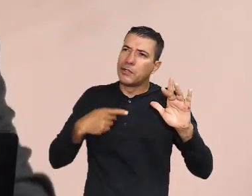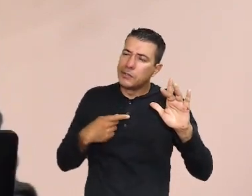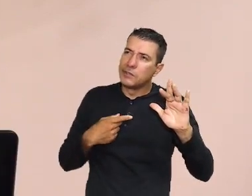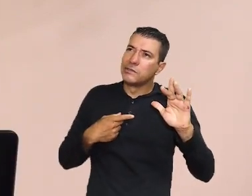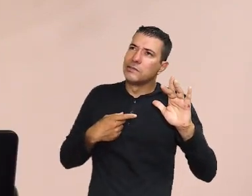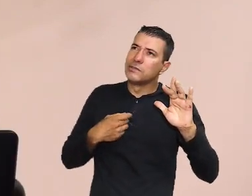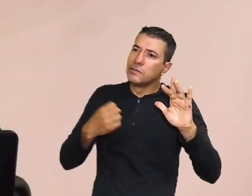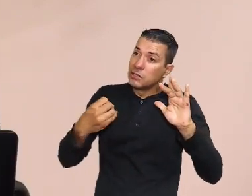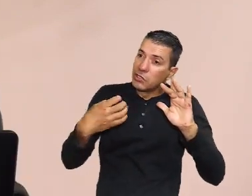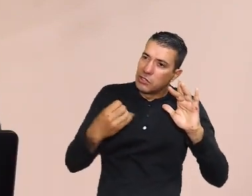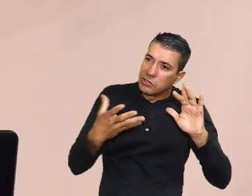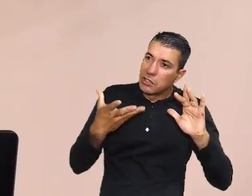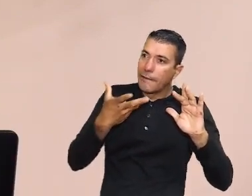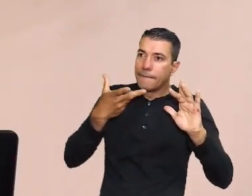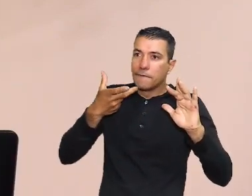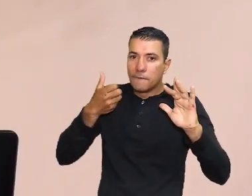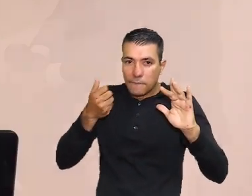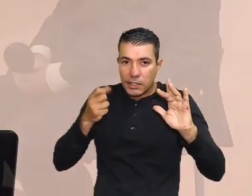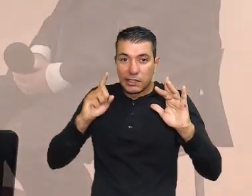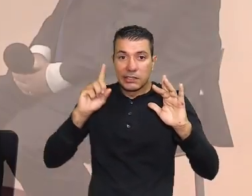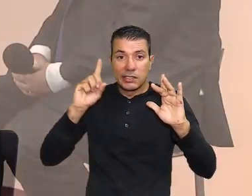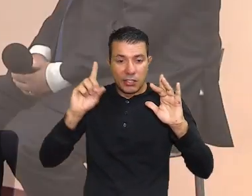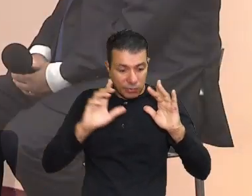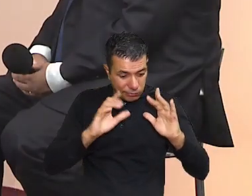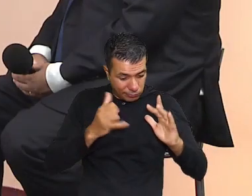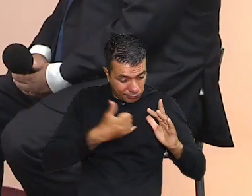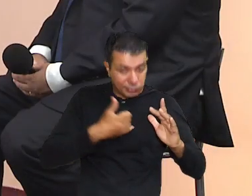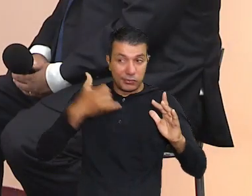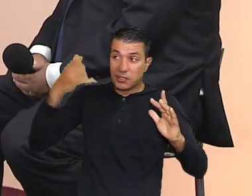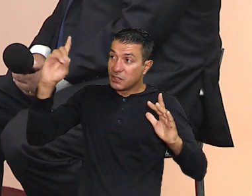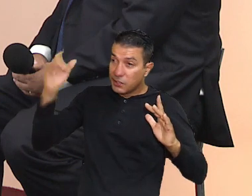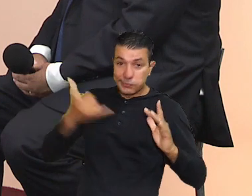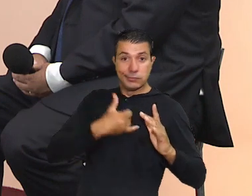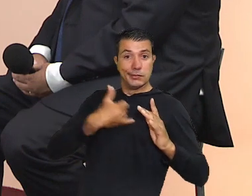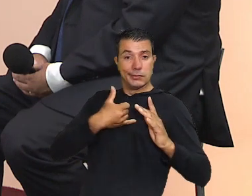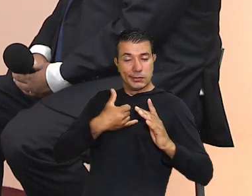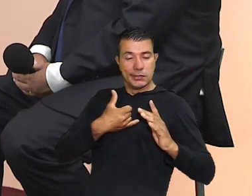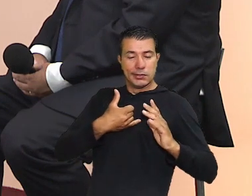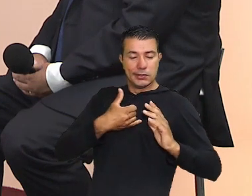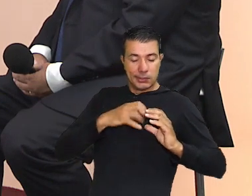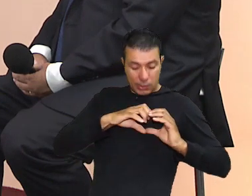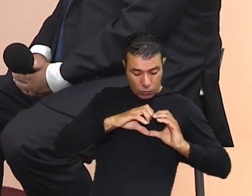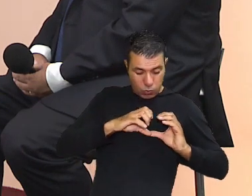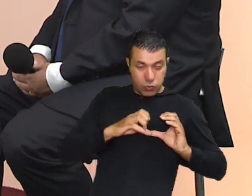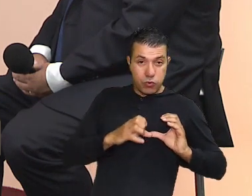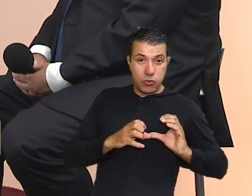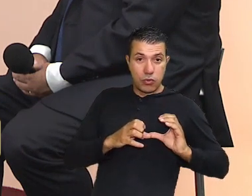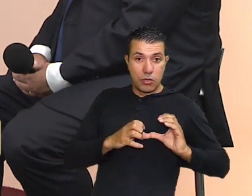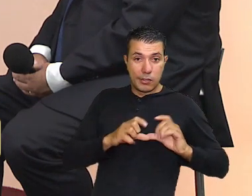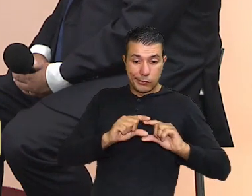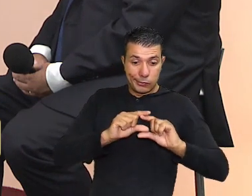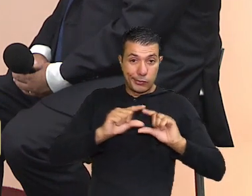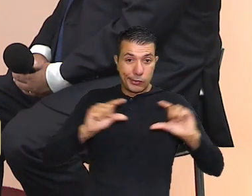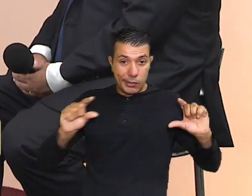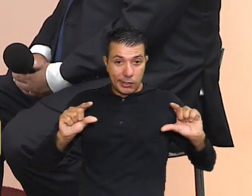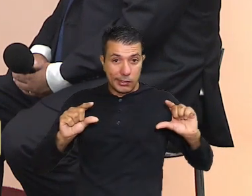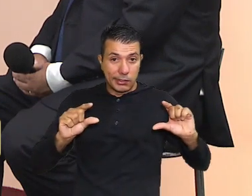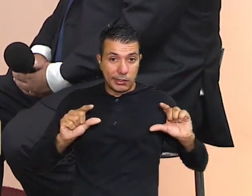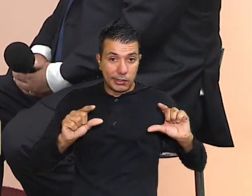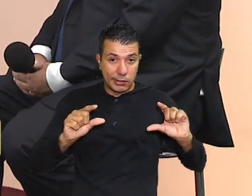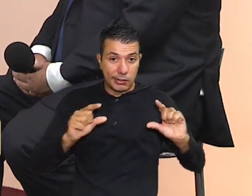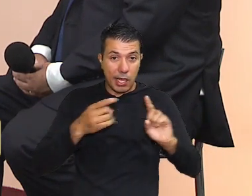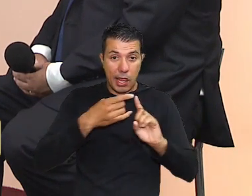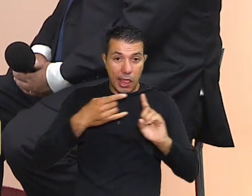que ensino maravilhoso, Deus falou meu coração nessa noite, e eu quero me entregar. Está aparecendo nesse momento o link